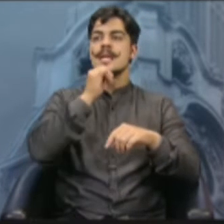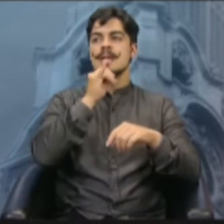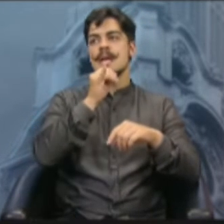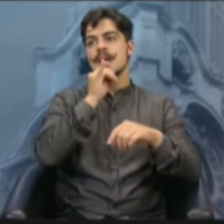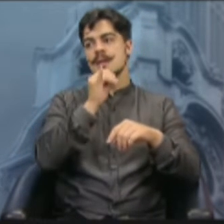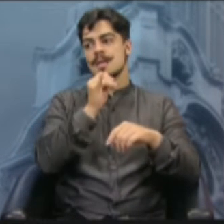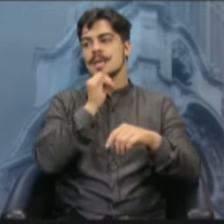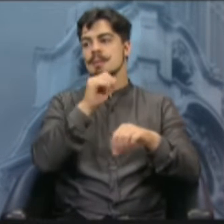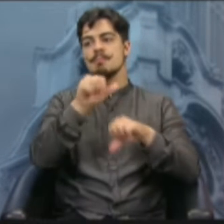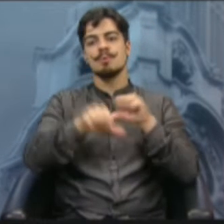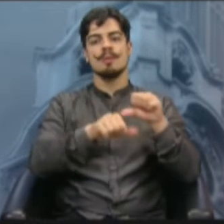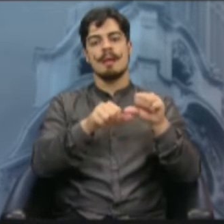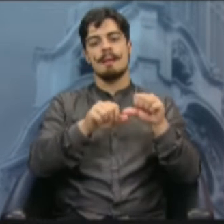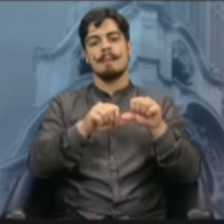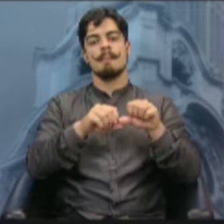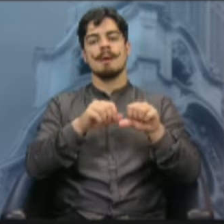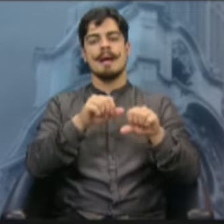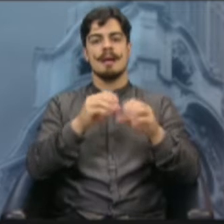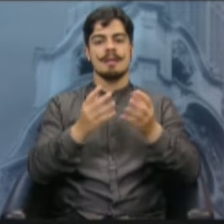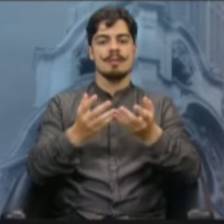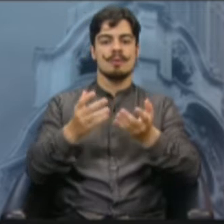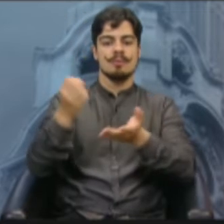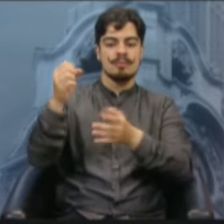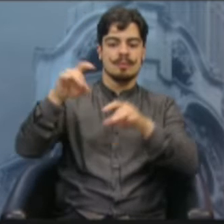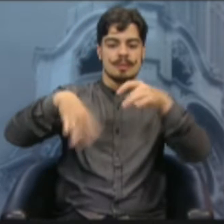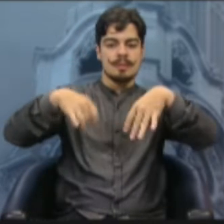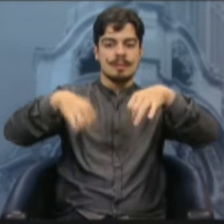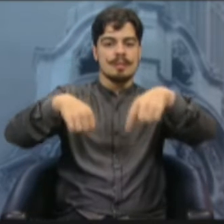do terreno da Arena do Grêmio, que é a